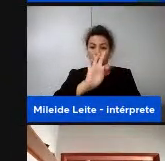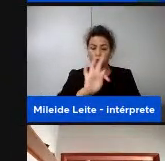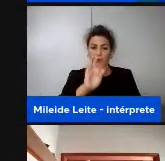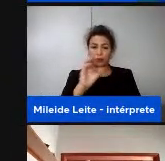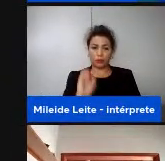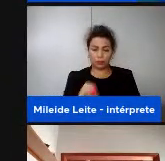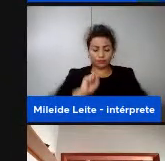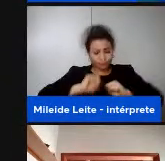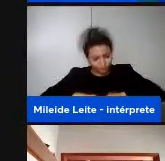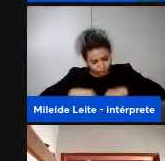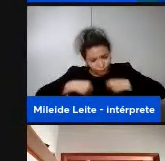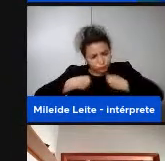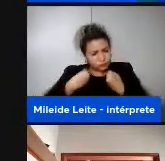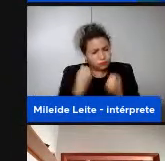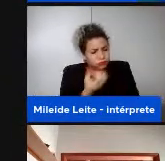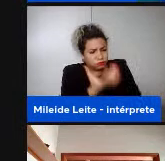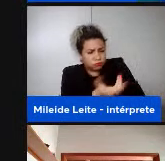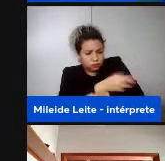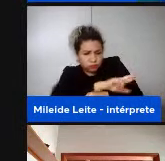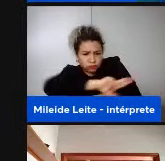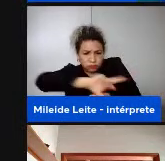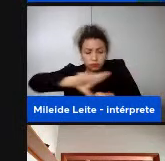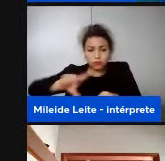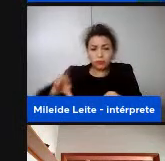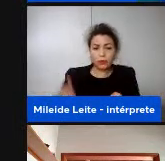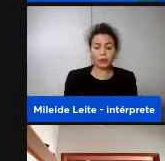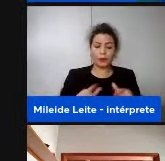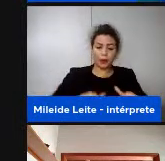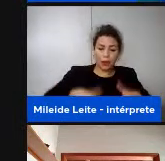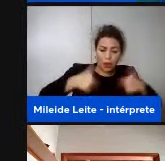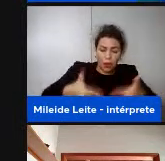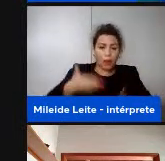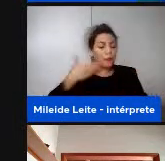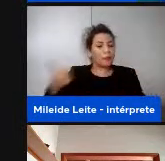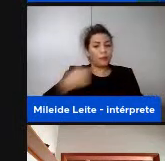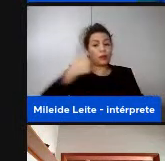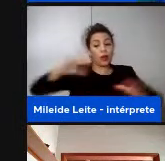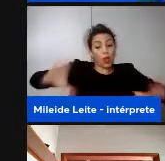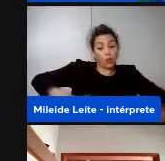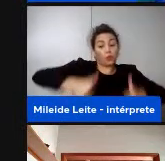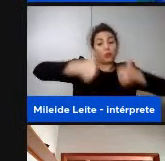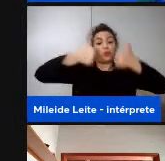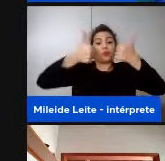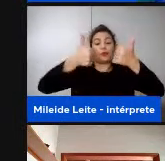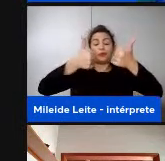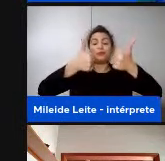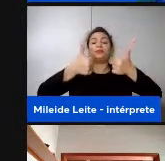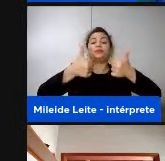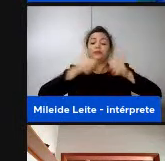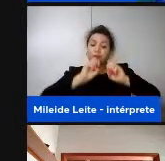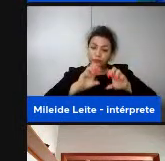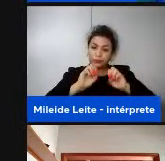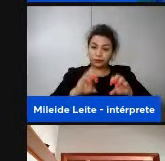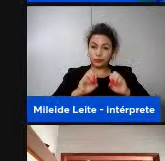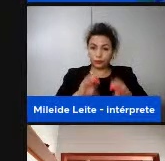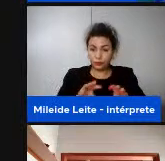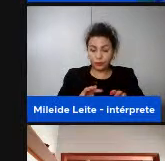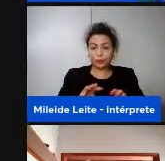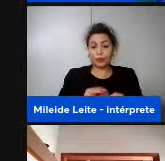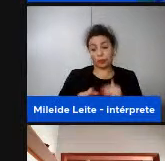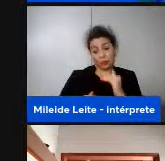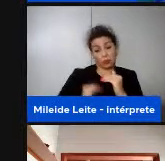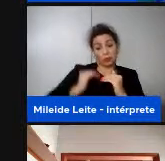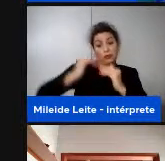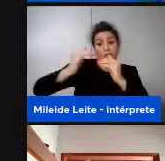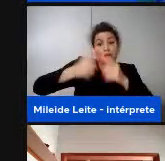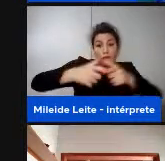esforço multidisciplinar para prover melhorias aí na qualidade do ensino. Né? Isso no nível mais macro